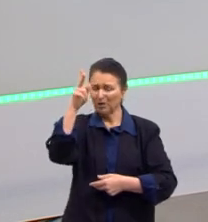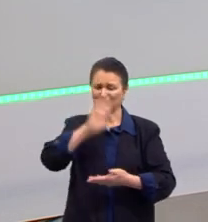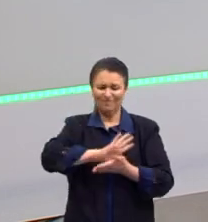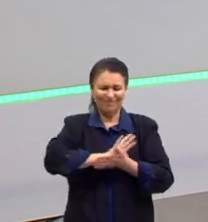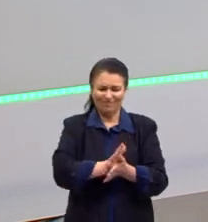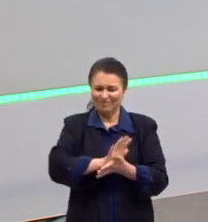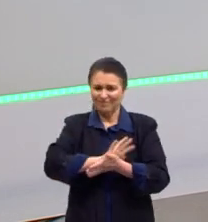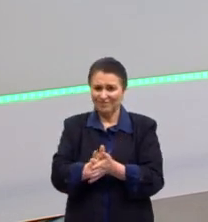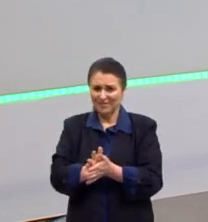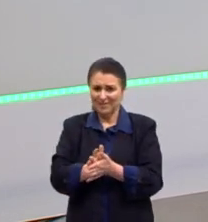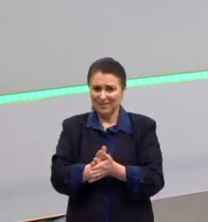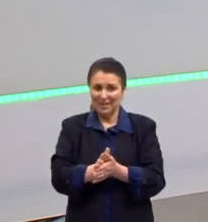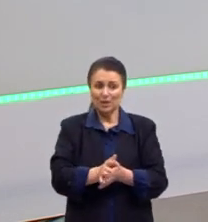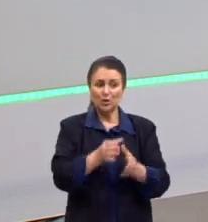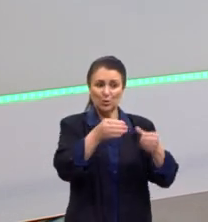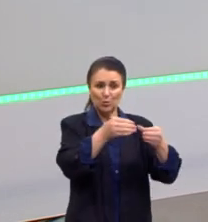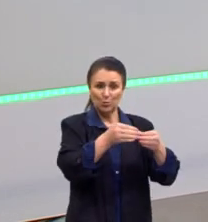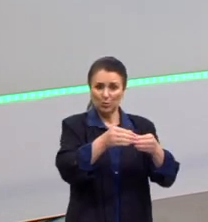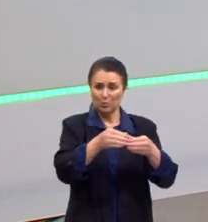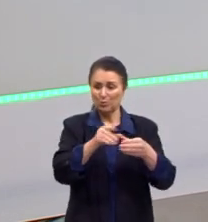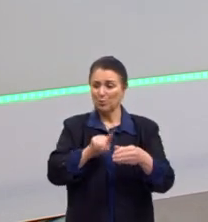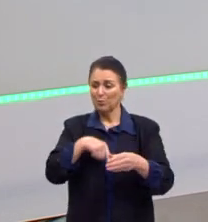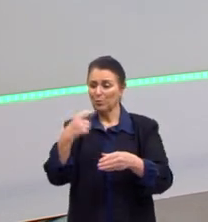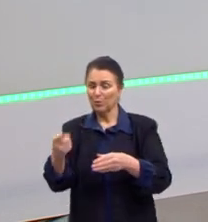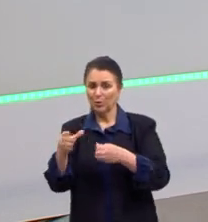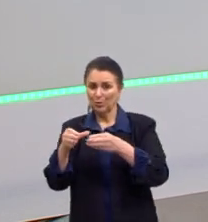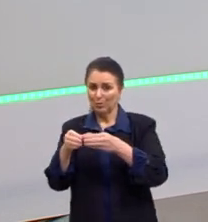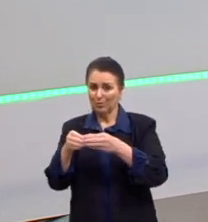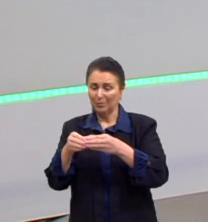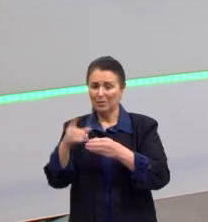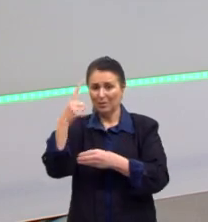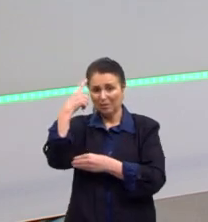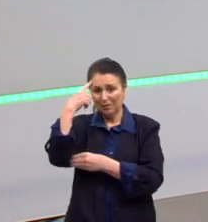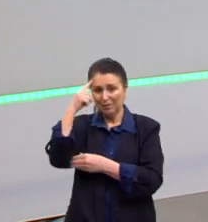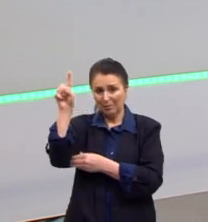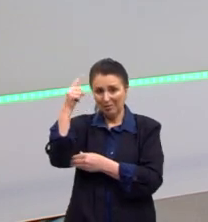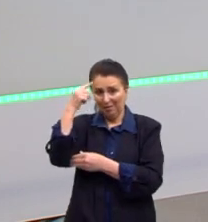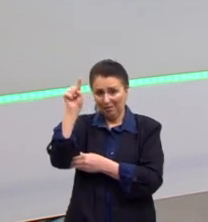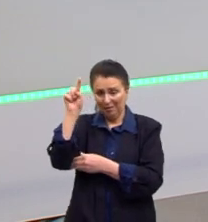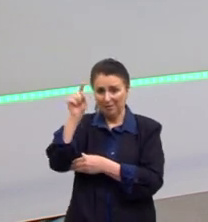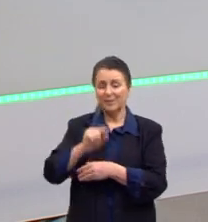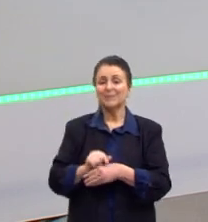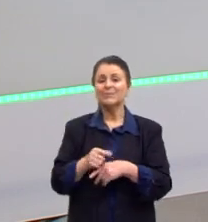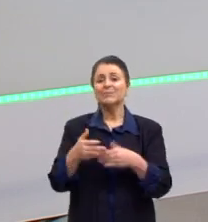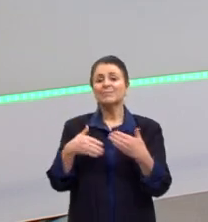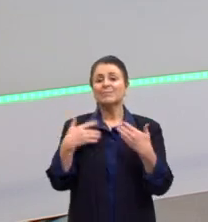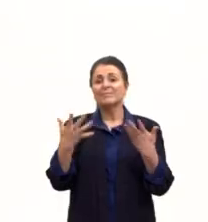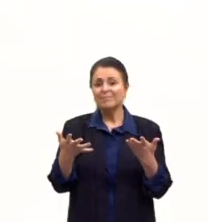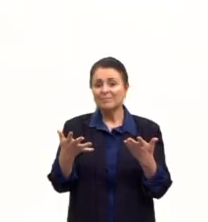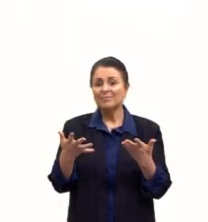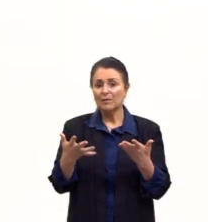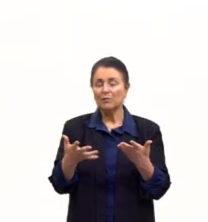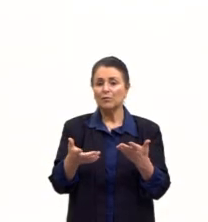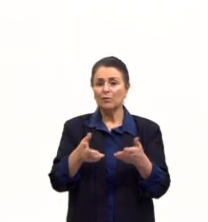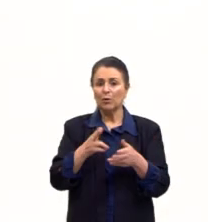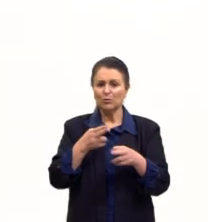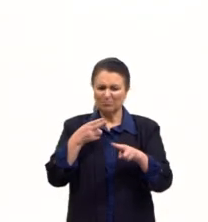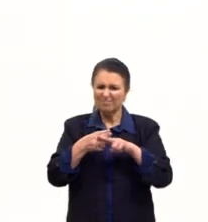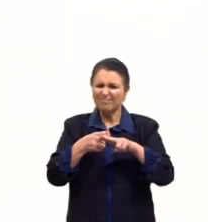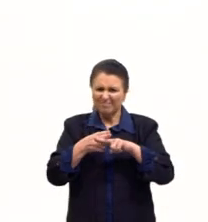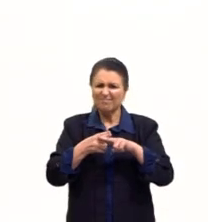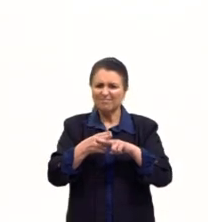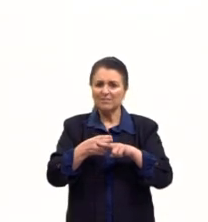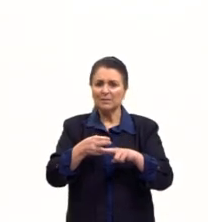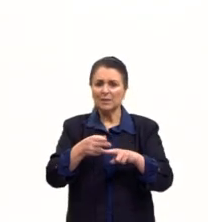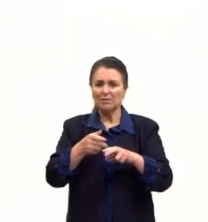rotores sobre os tu disse né que levava para você ter uma ideia a questão é de facão né as pessoas